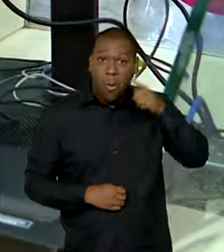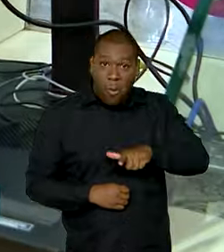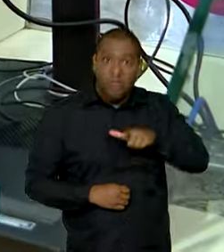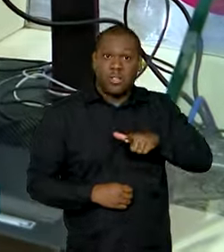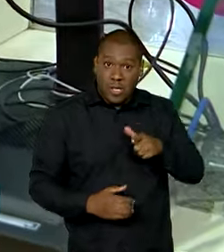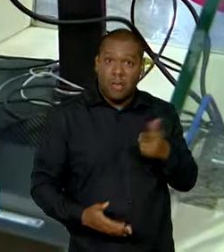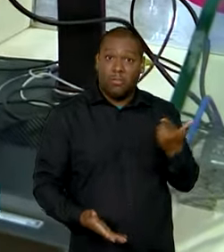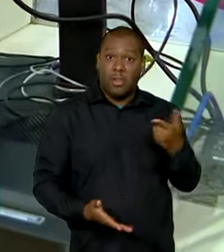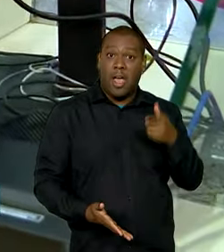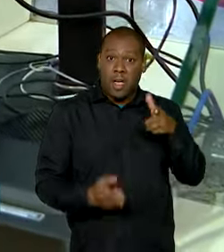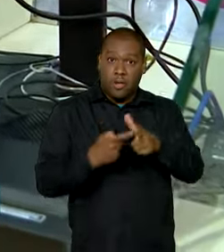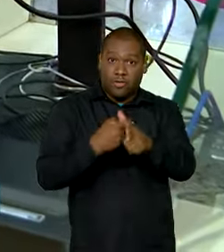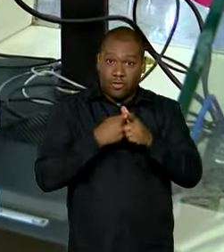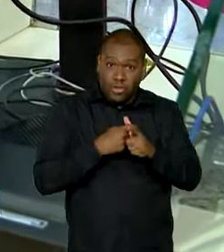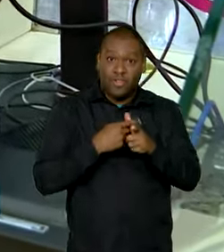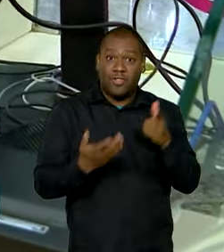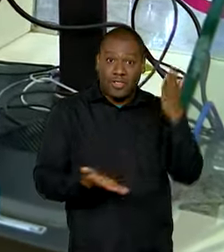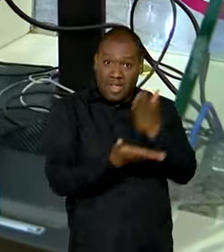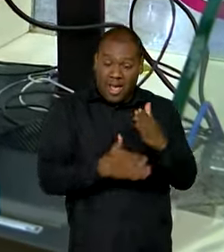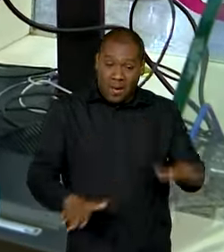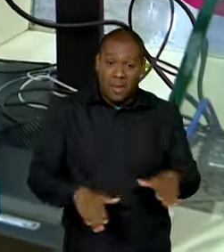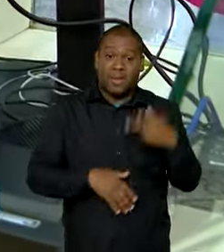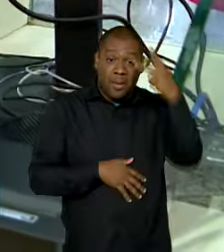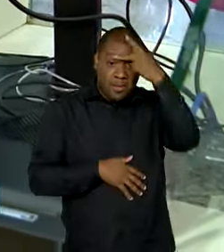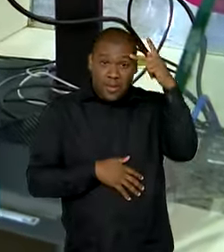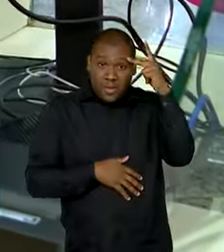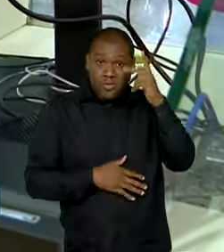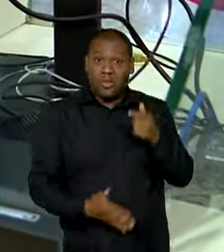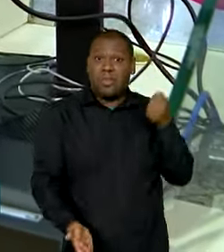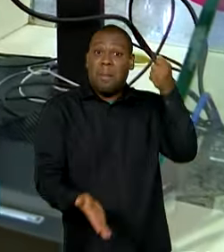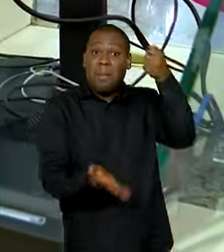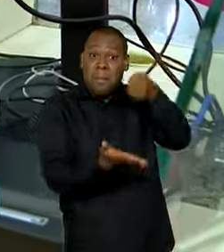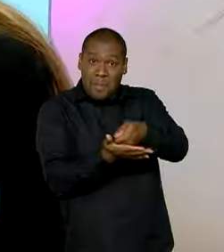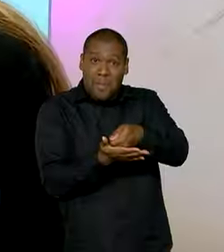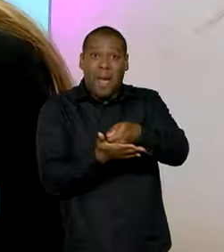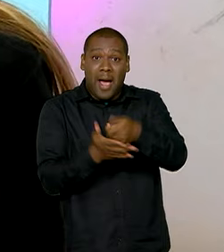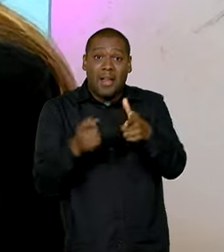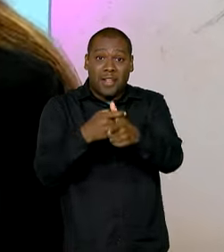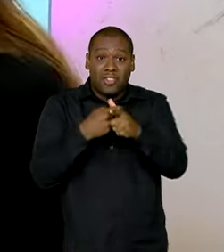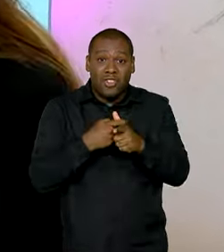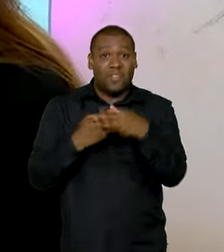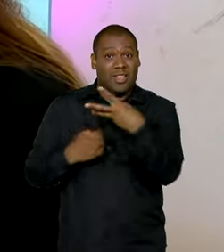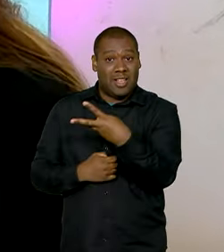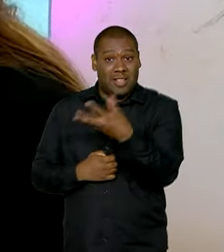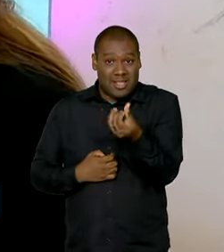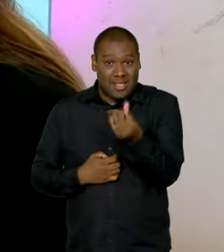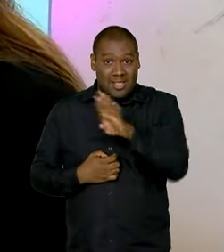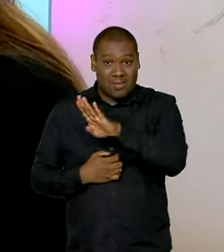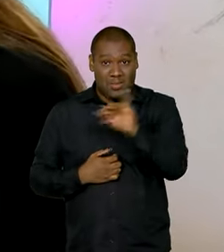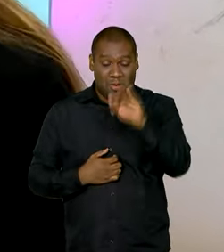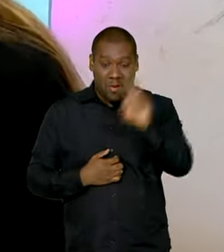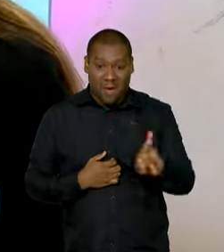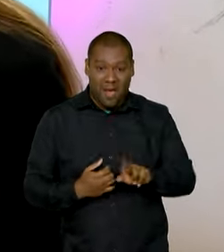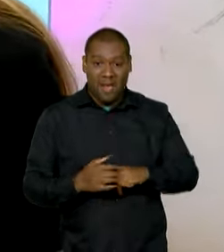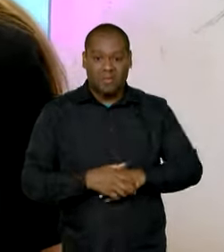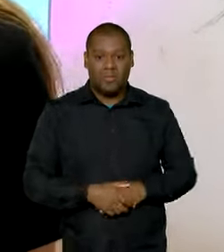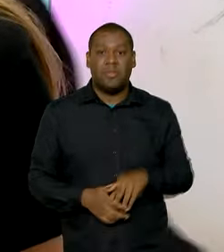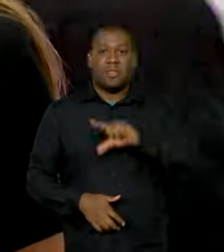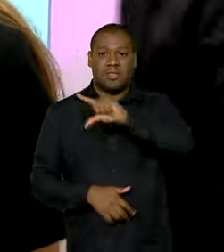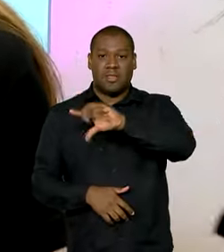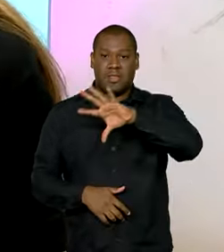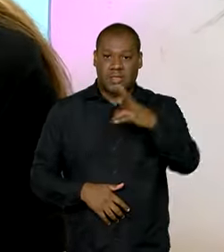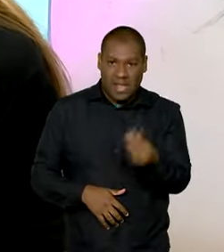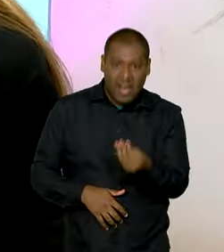No total, já foram pagos 36 bilhões e meio de reais em dívidas. Será? Tem mais de 700 empresas participando do